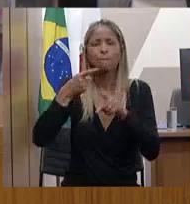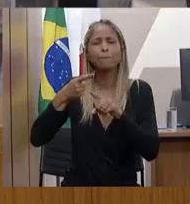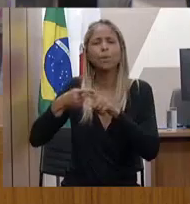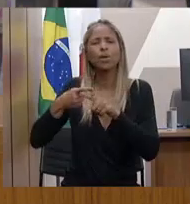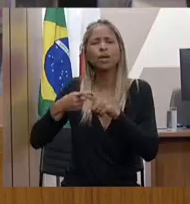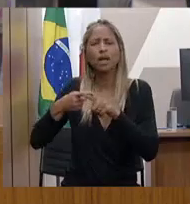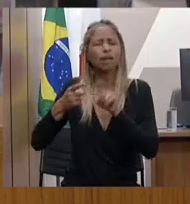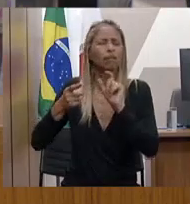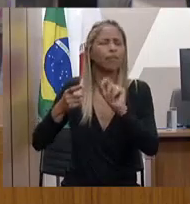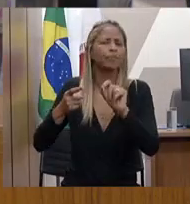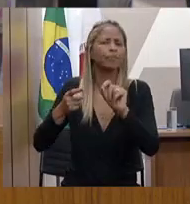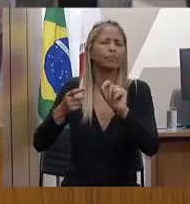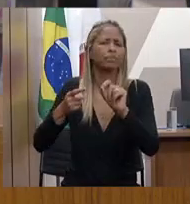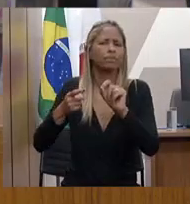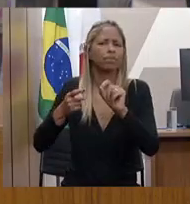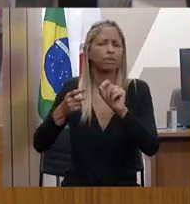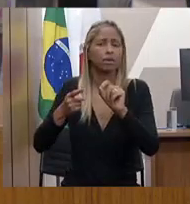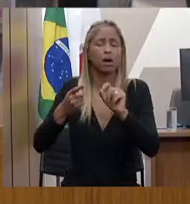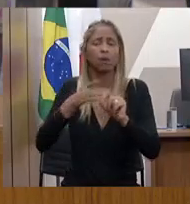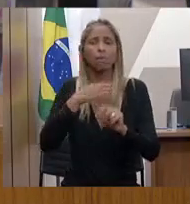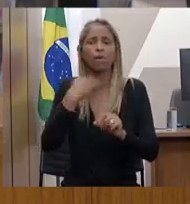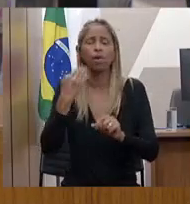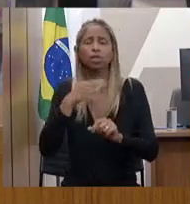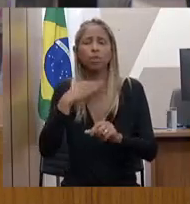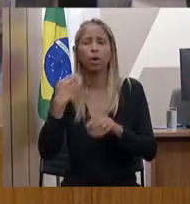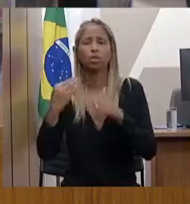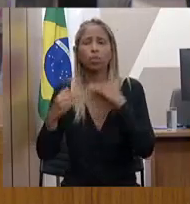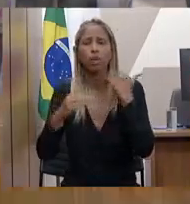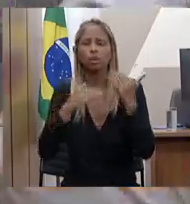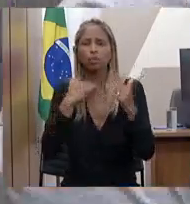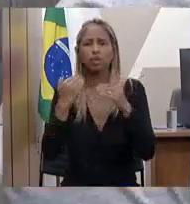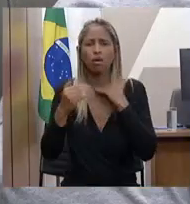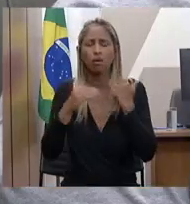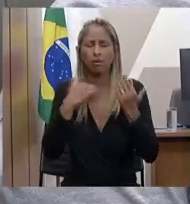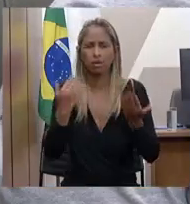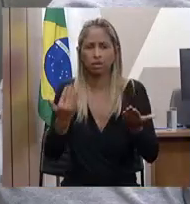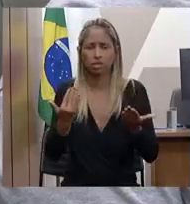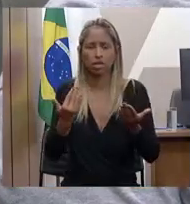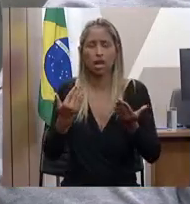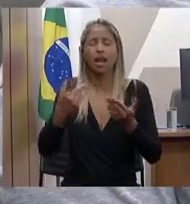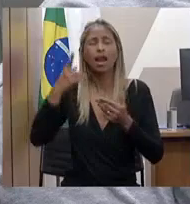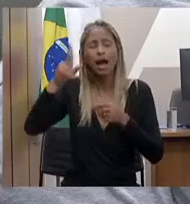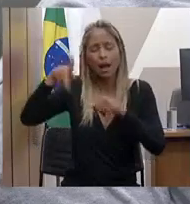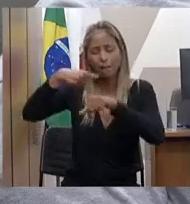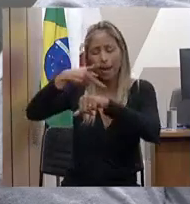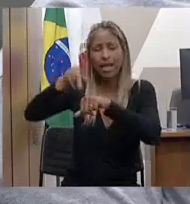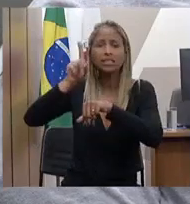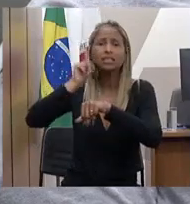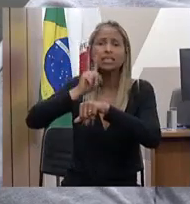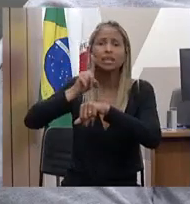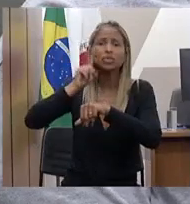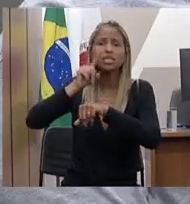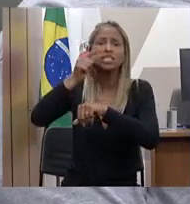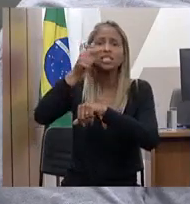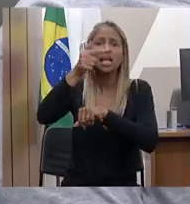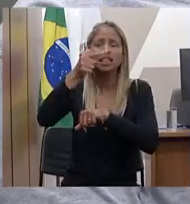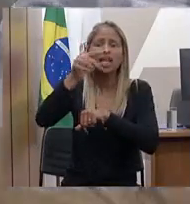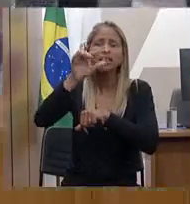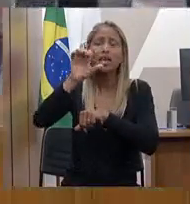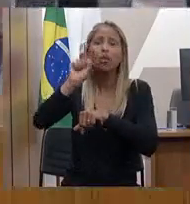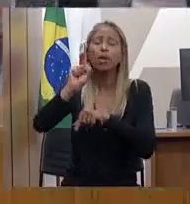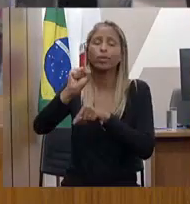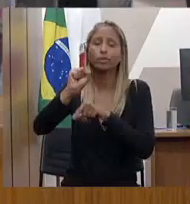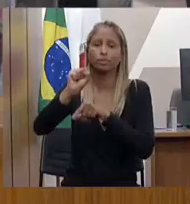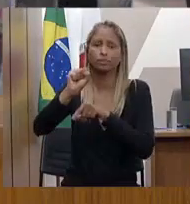o que que é aquelas mortes que ocorreram né nos Estados Unidos que matou 78 mineiros